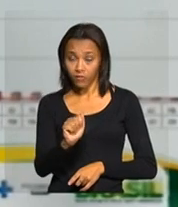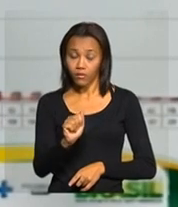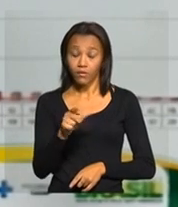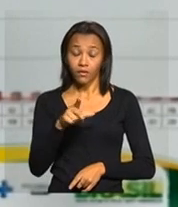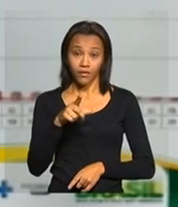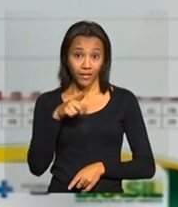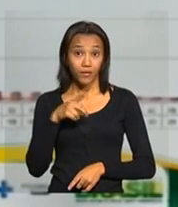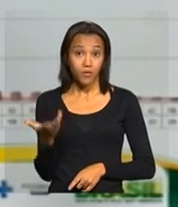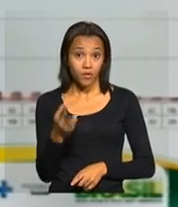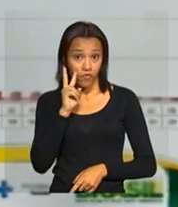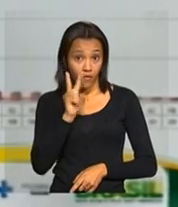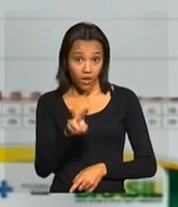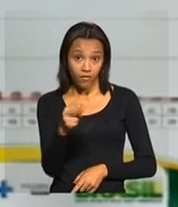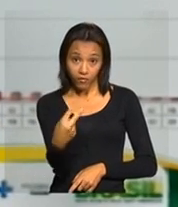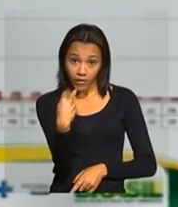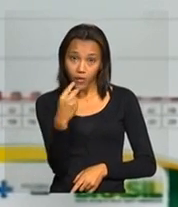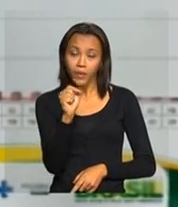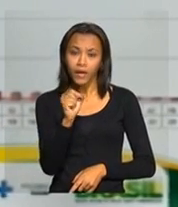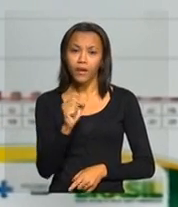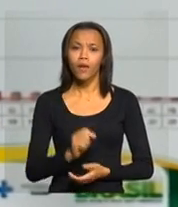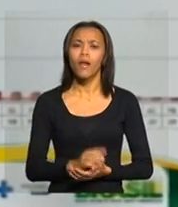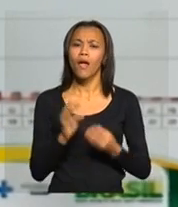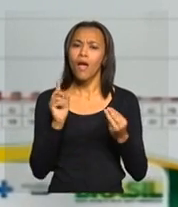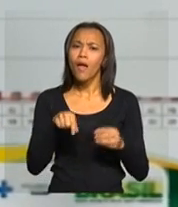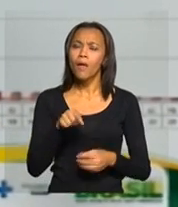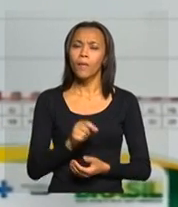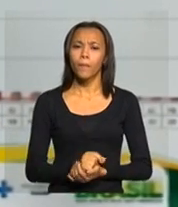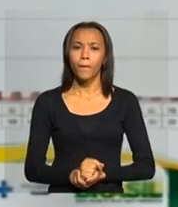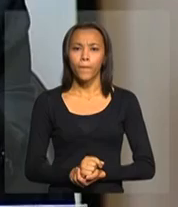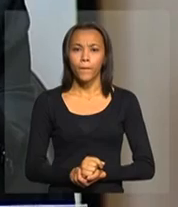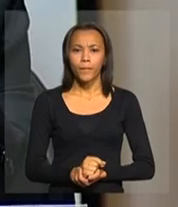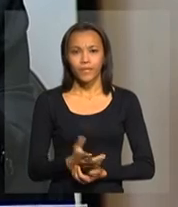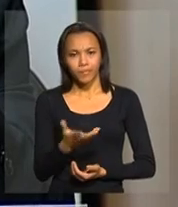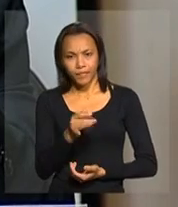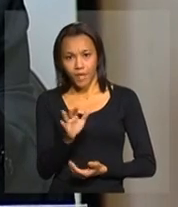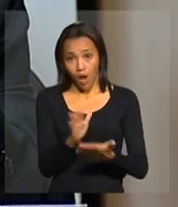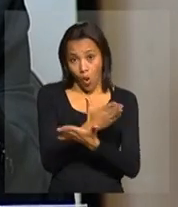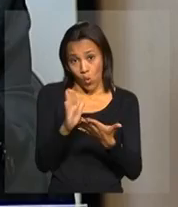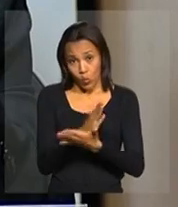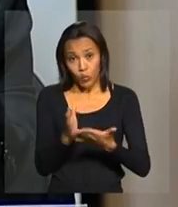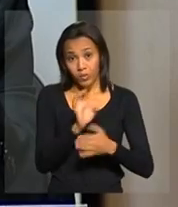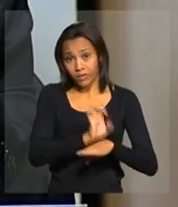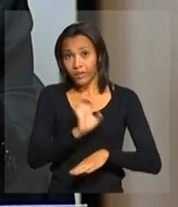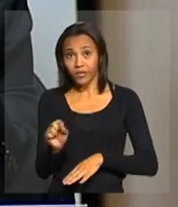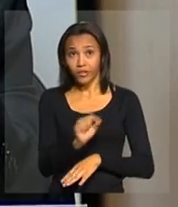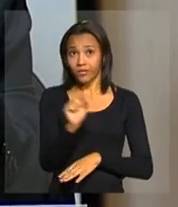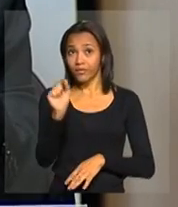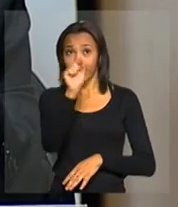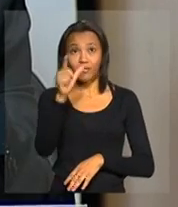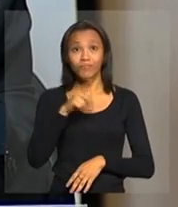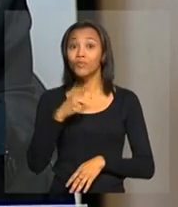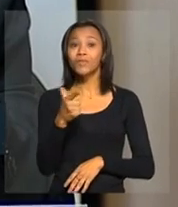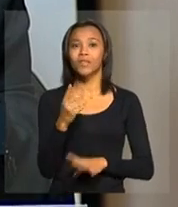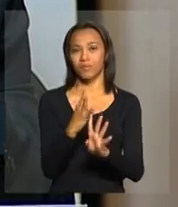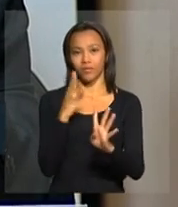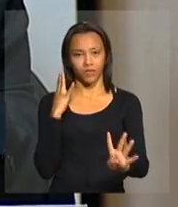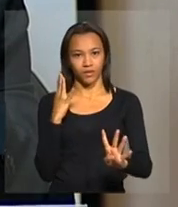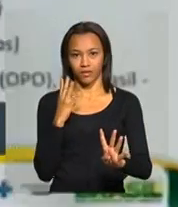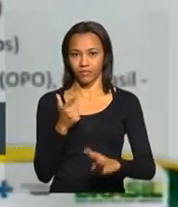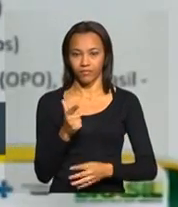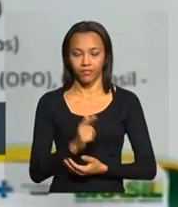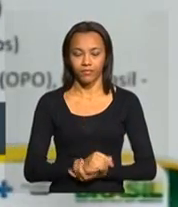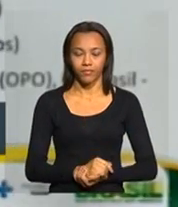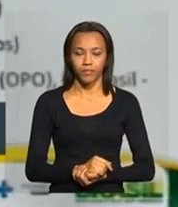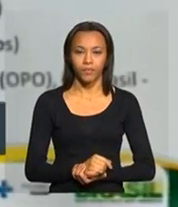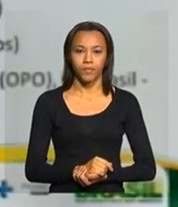que tem que chamar a atenção é o crescimento sustentado da córnea. Agora, caso de alguns estados que nós já não temos mais fila. Próximo.